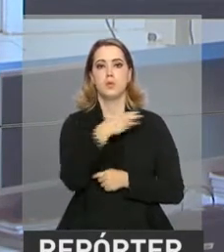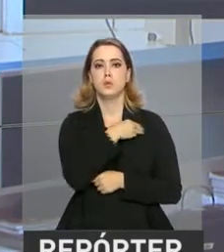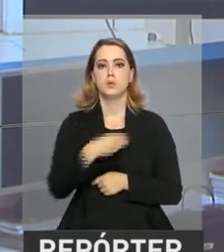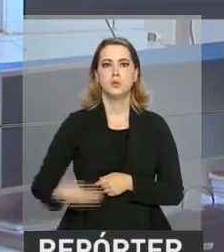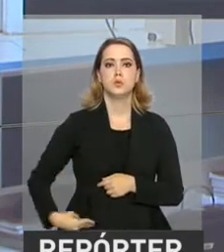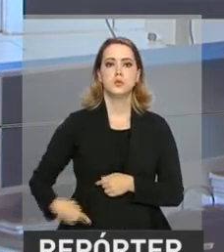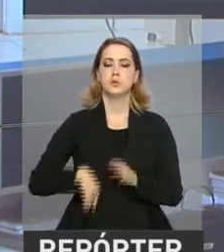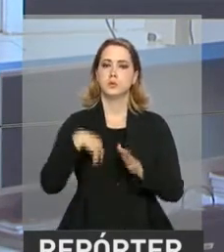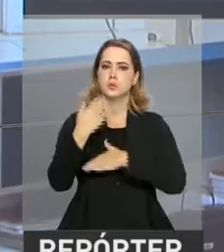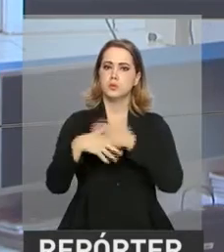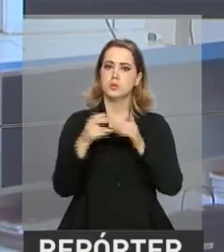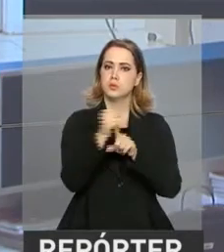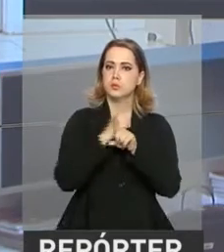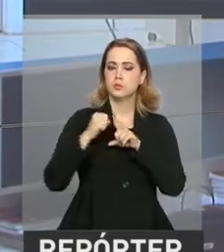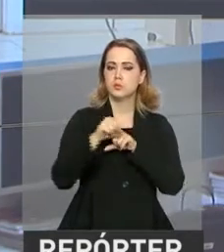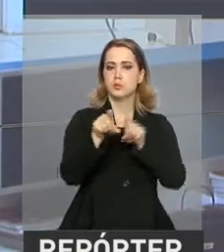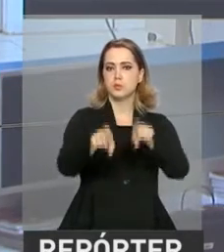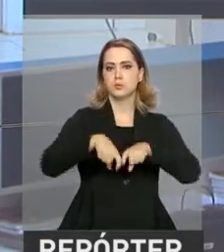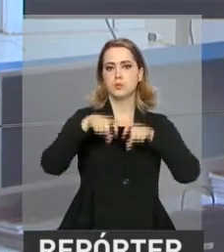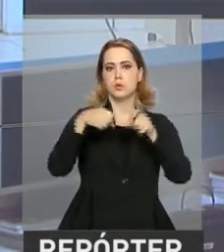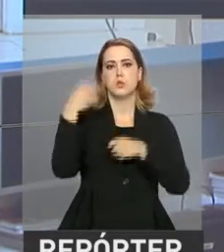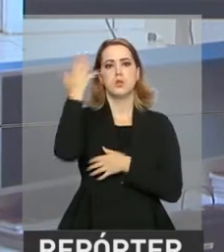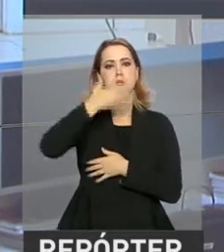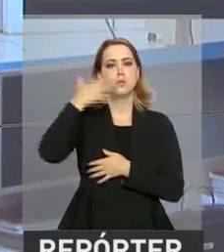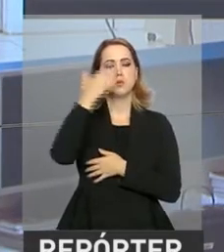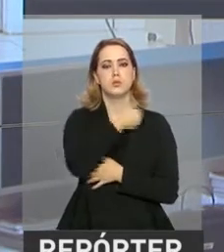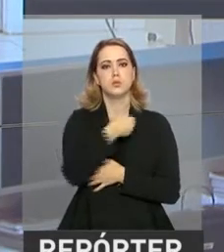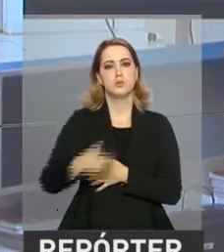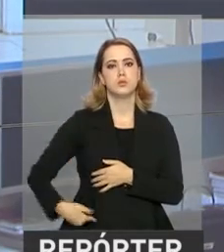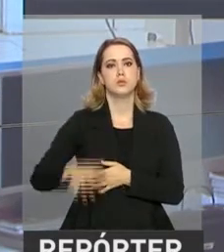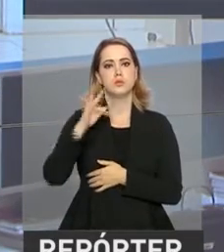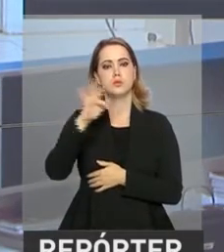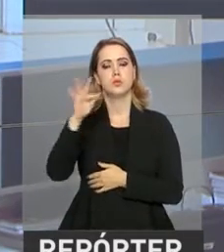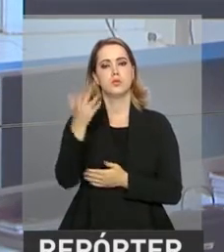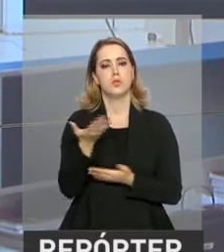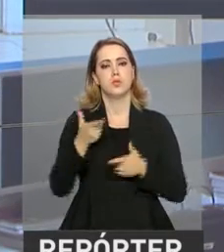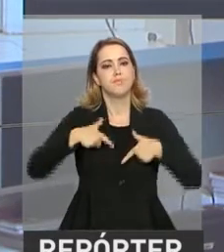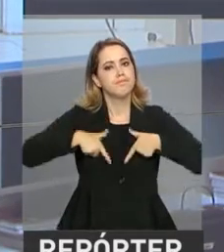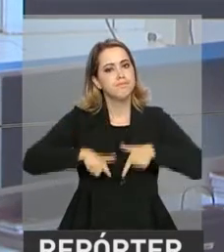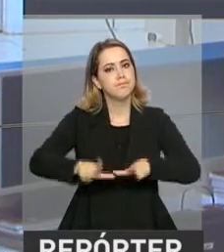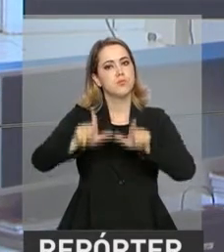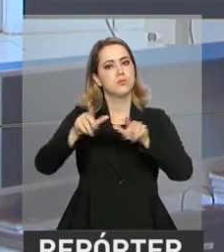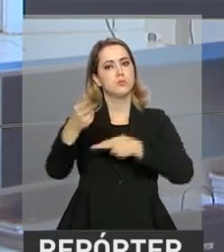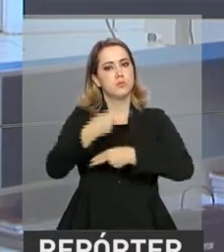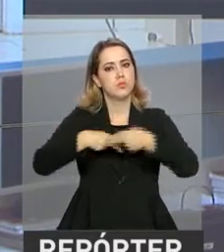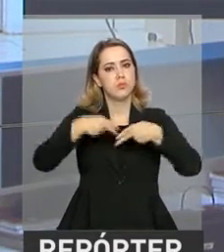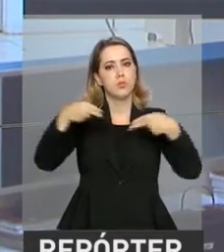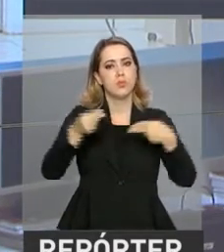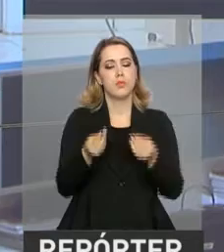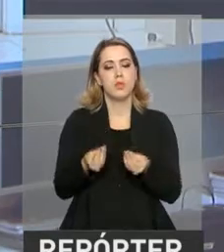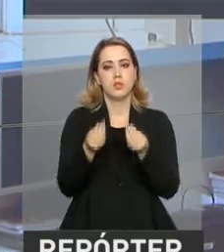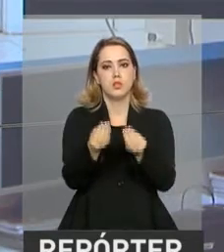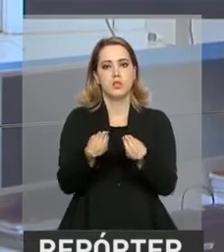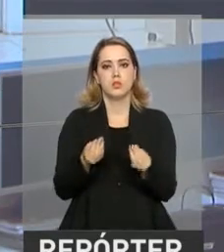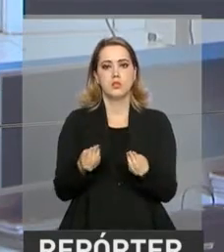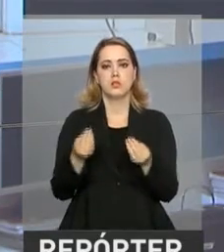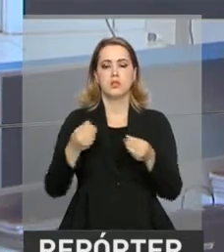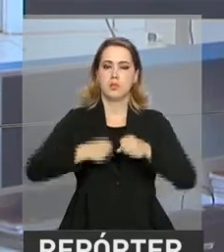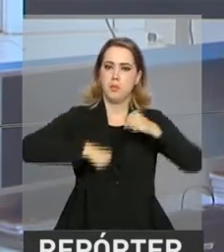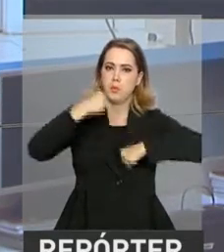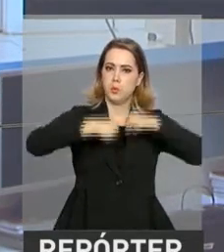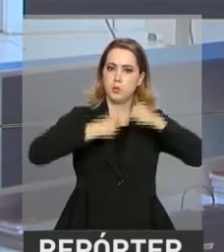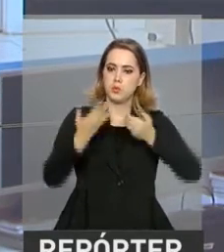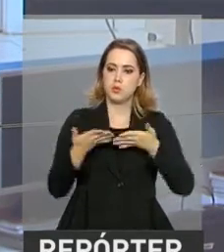agrárias na terra explicou que o governo federal pretende premiar as prefeituras que mantenham ações de inclusão produtiva a